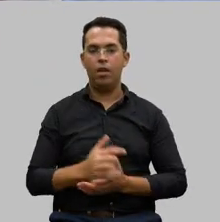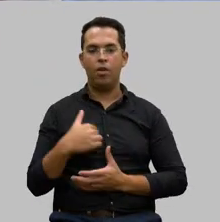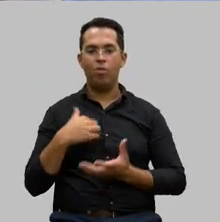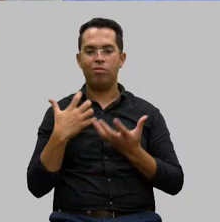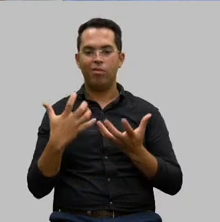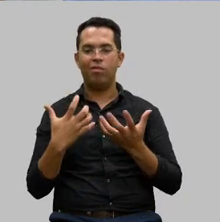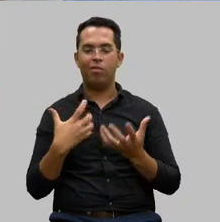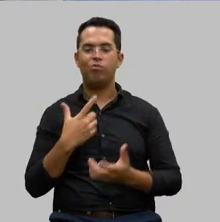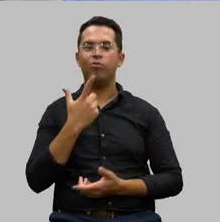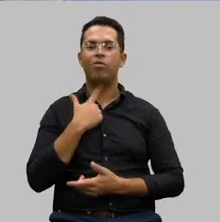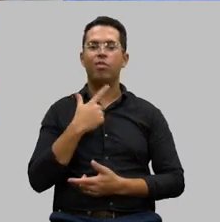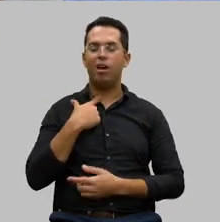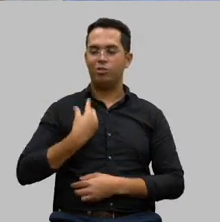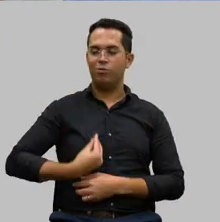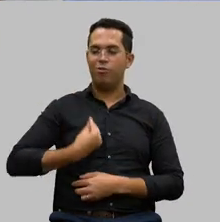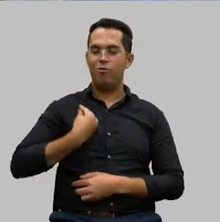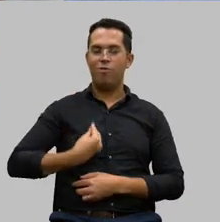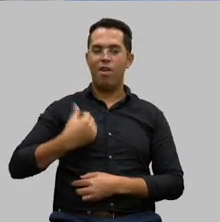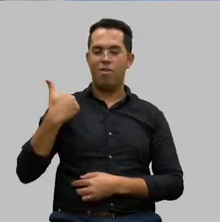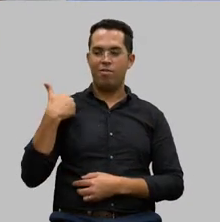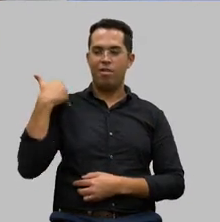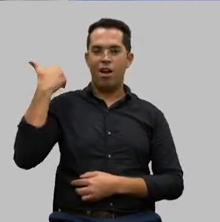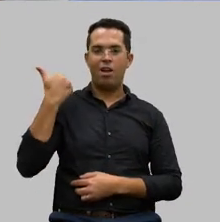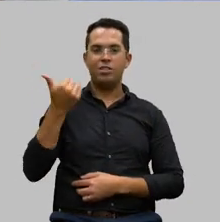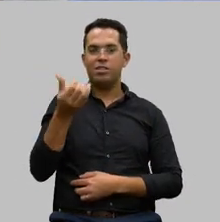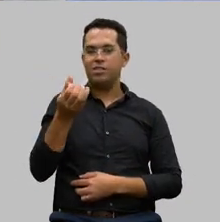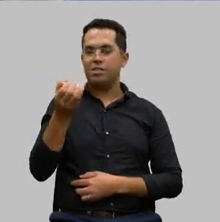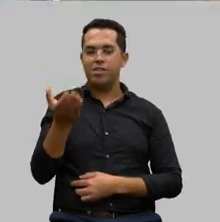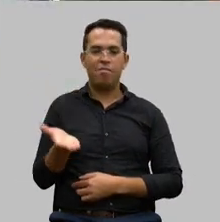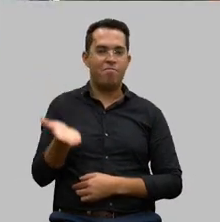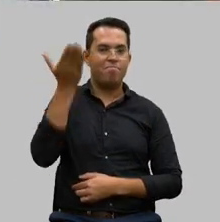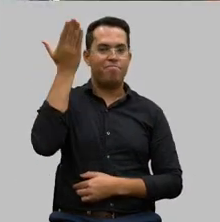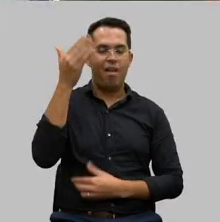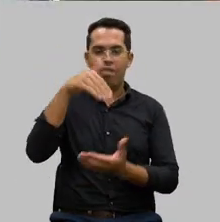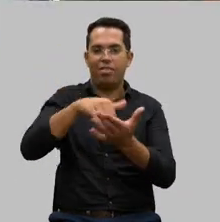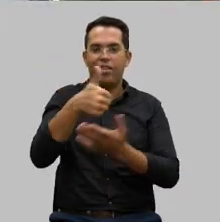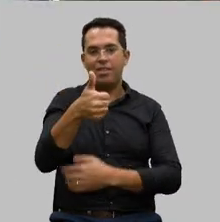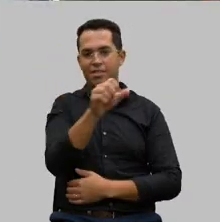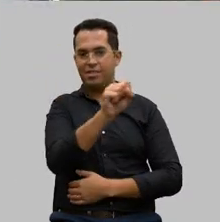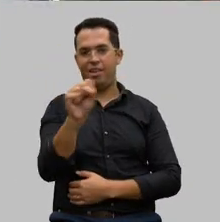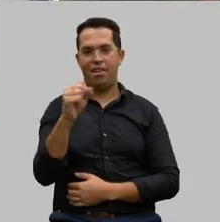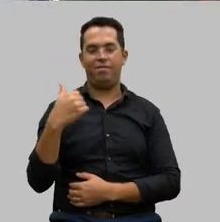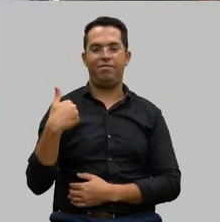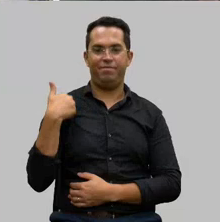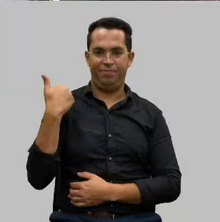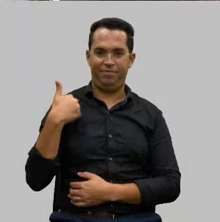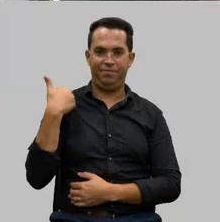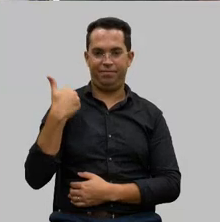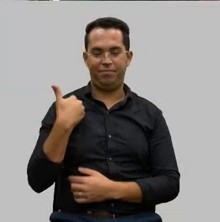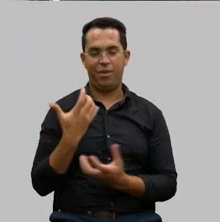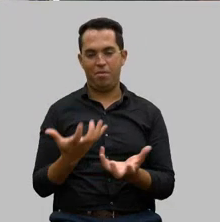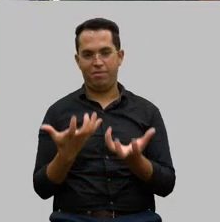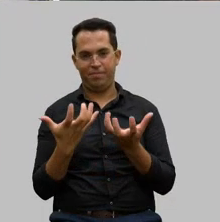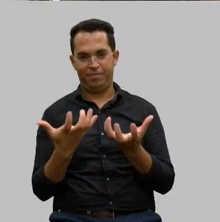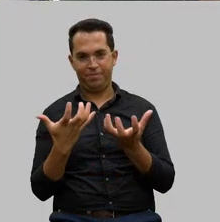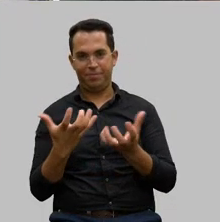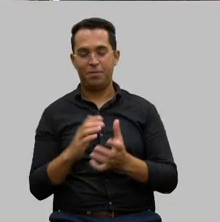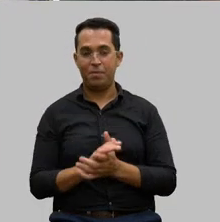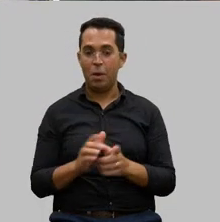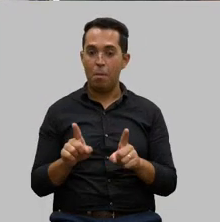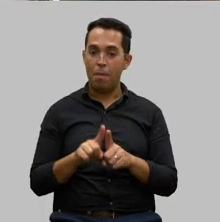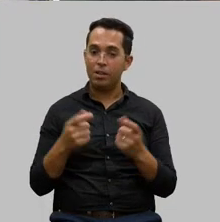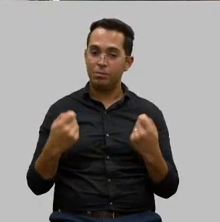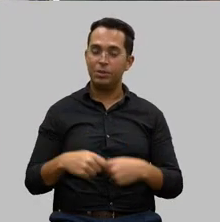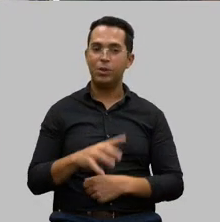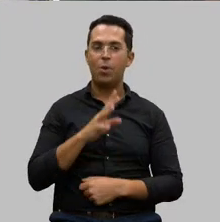quero viver até os 100 com qualidade de vida né então a gente precisa muito conhecer e trabalhar por isso passo a palavra aqui ao